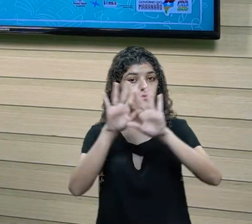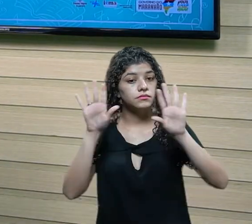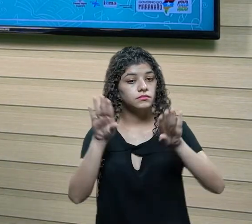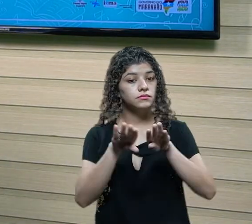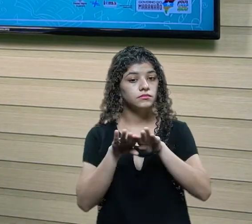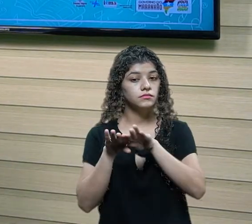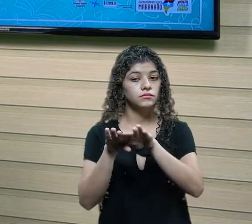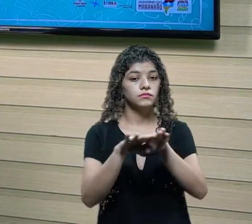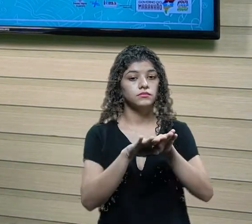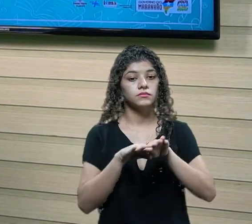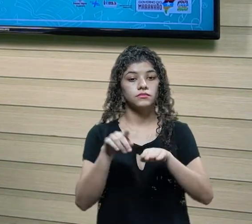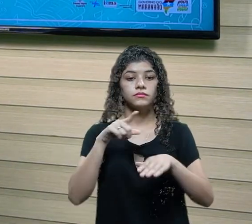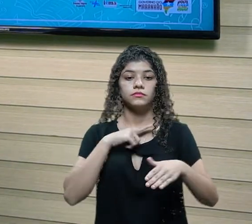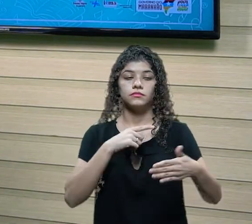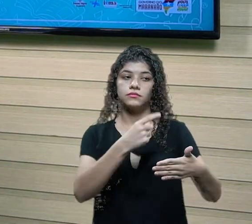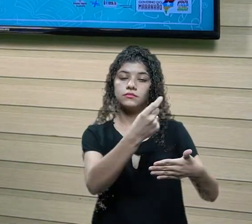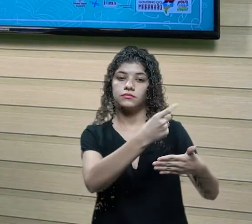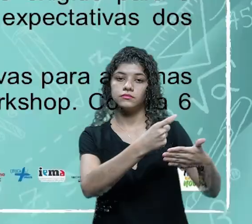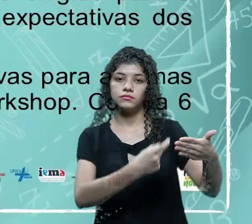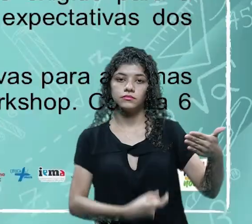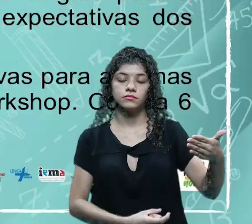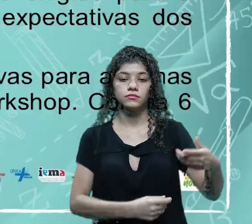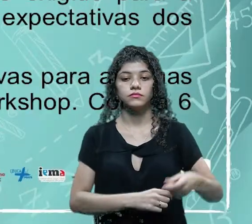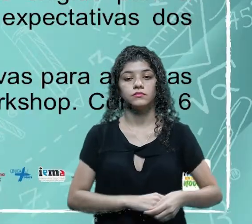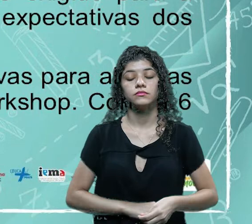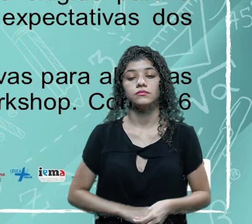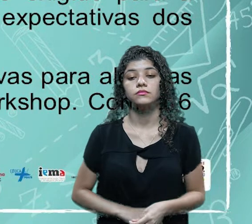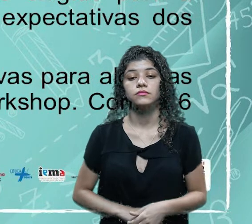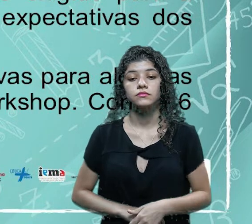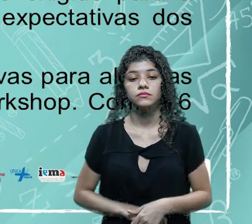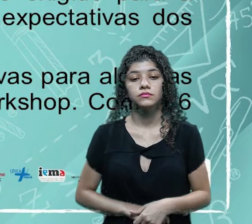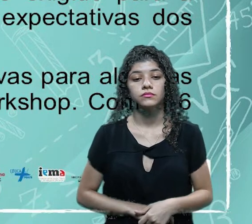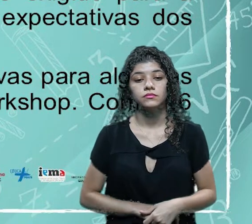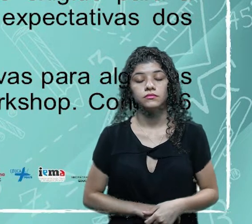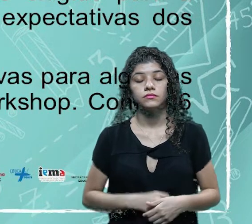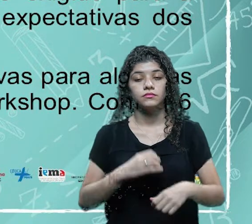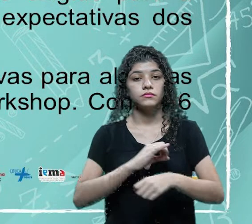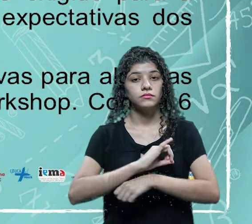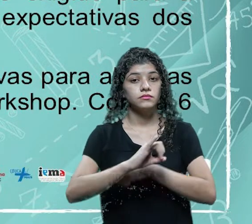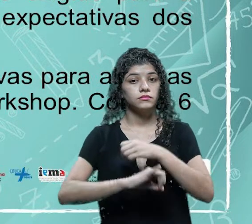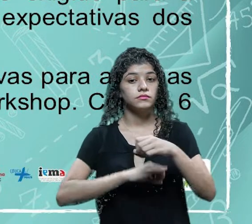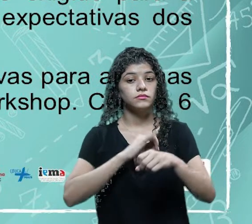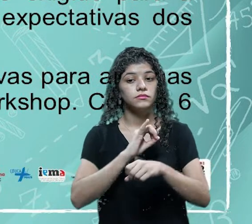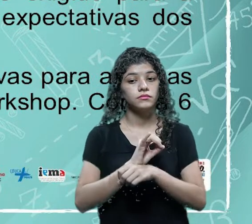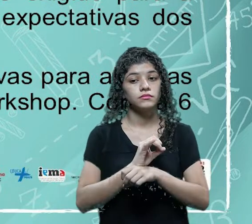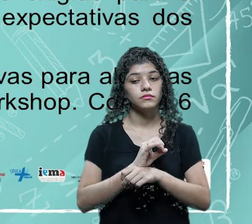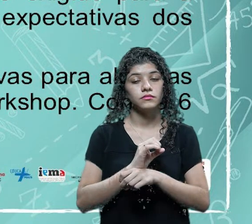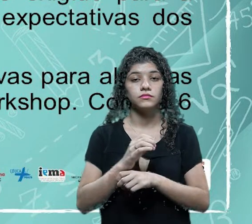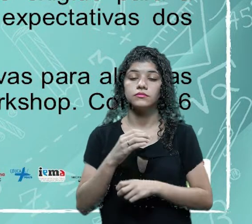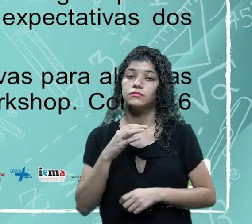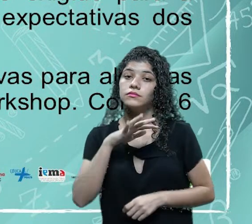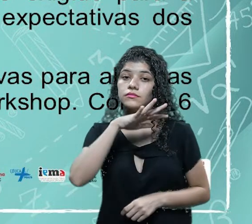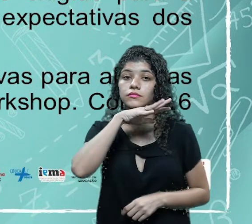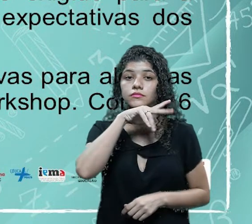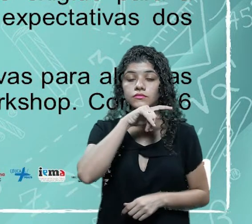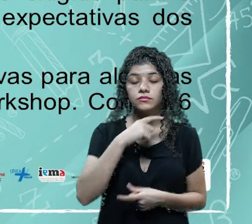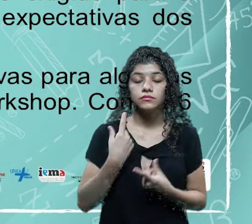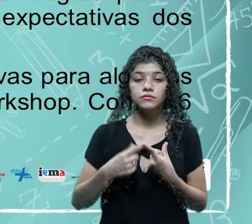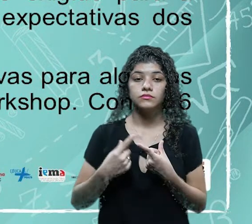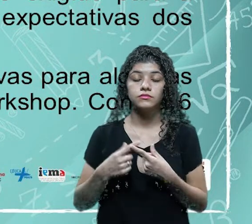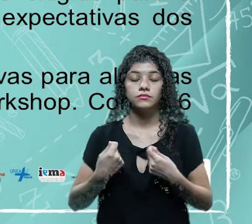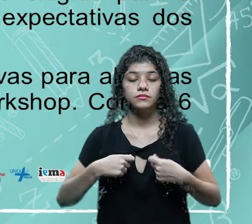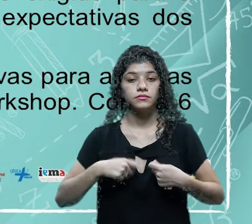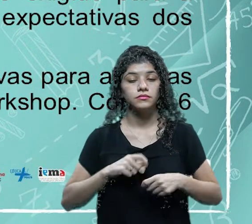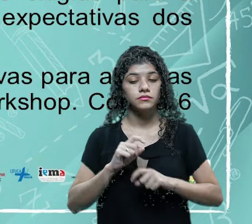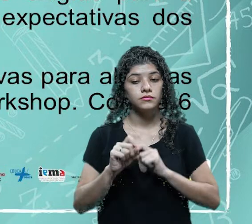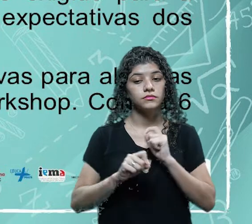Geralmente vem o currículo do palestrante então o formato online no formato online ele é desvantagens né porque é